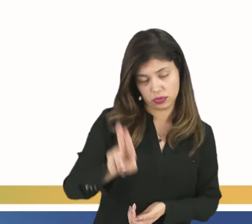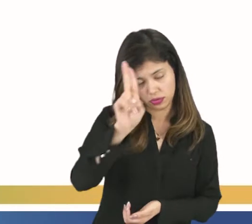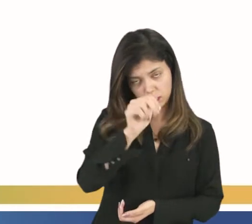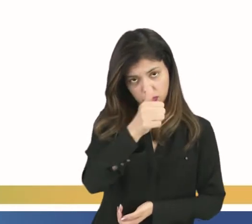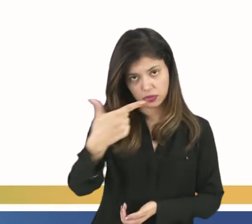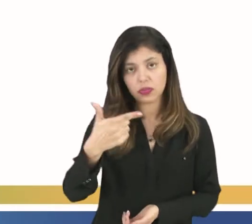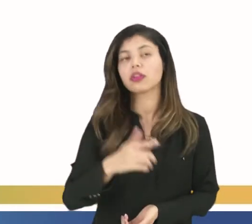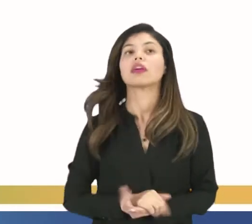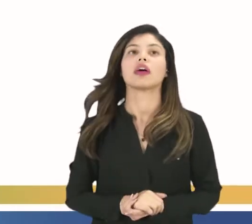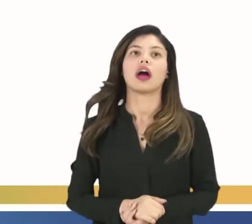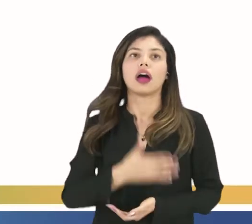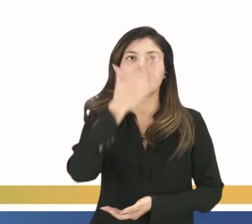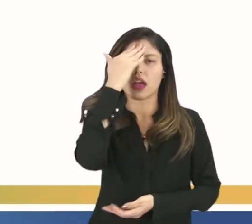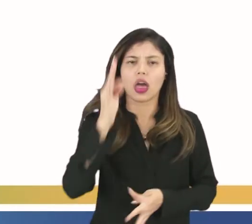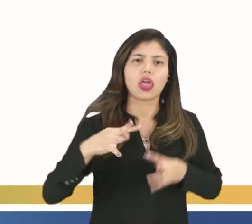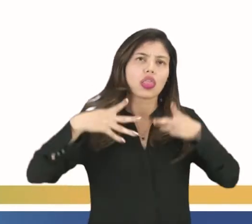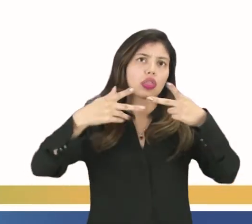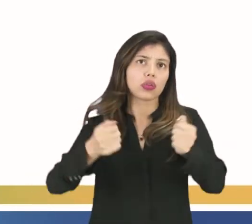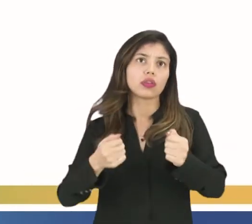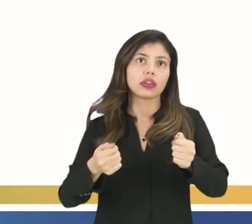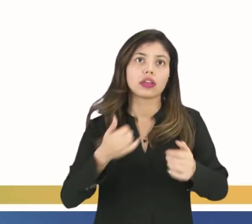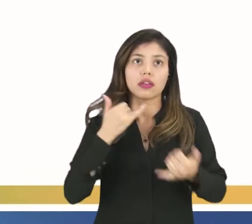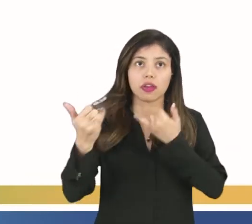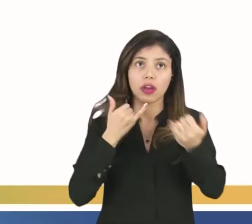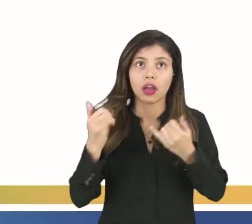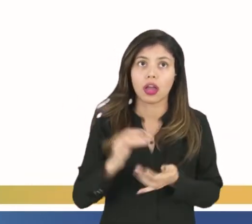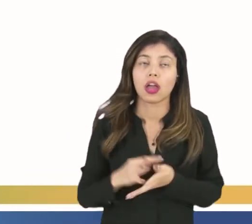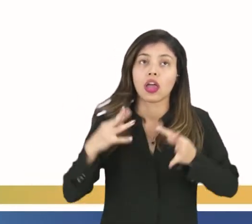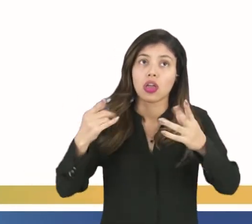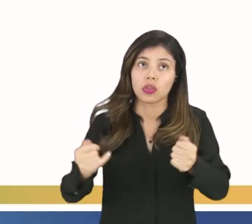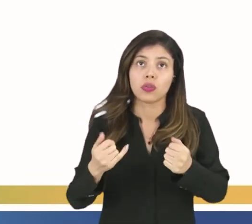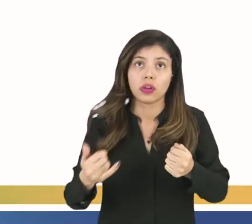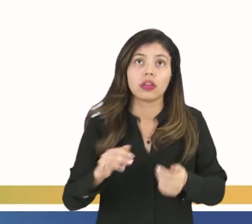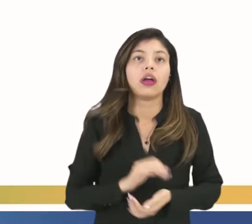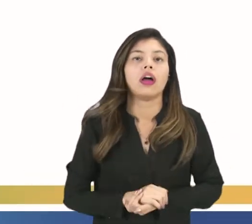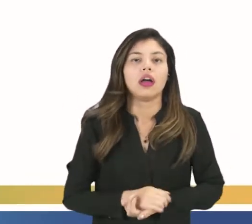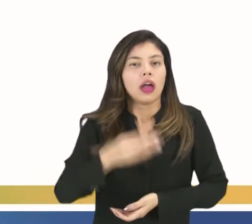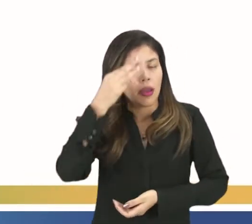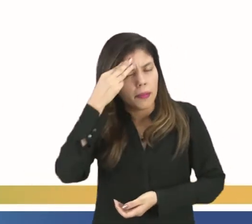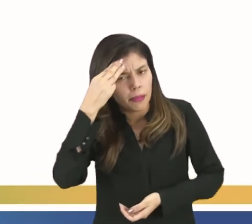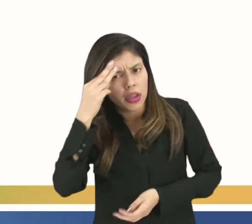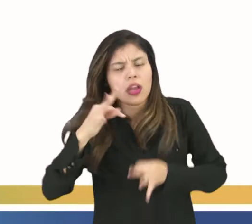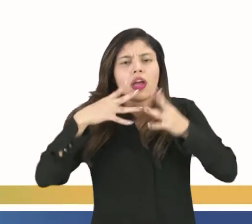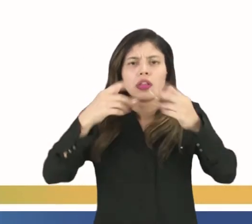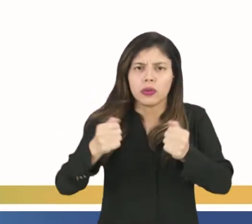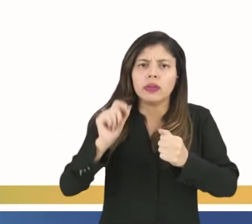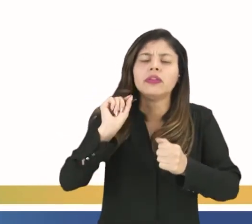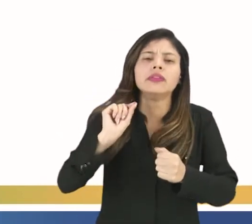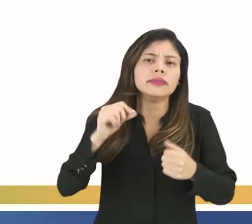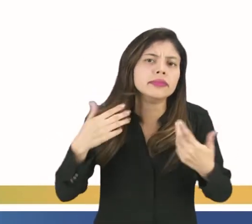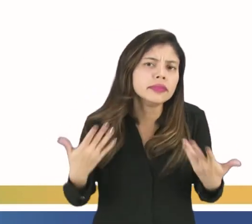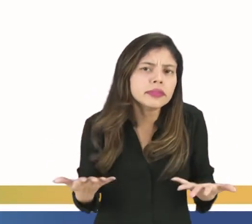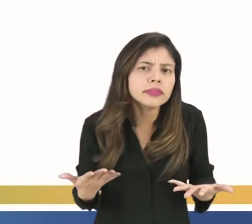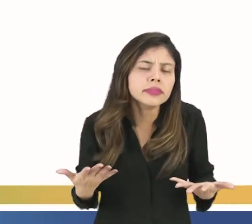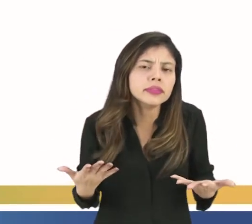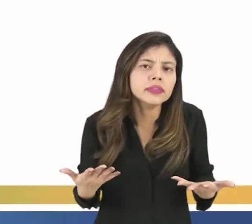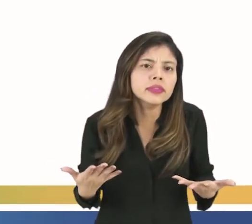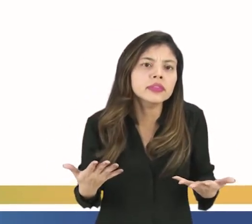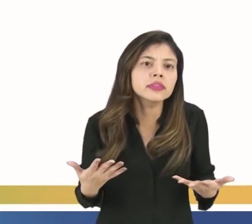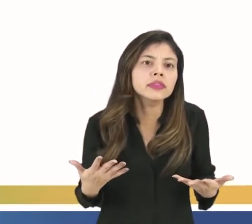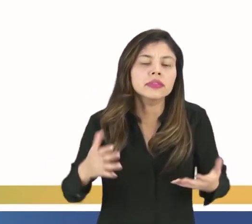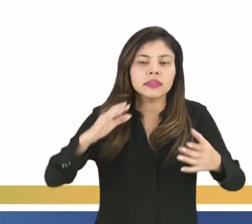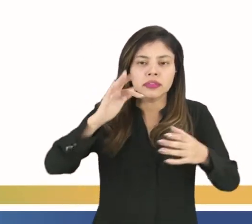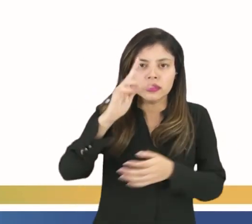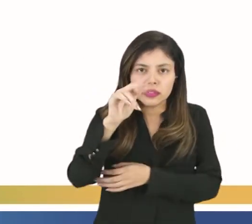12 para categorizar todas as informações, organizar tudo na nossa mente. A nossa mente era como se fosse assim, uma